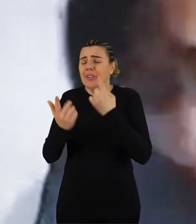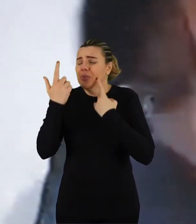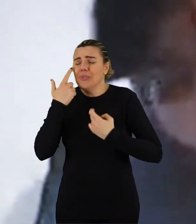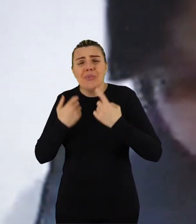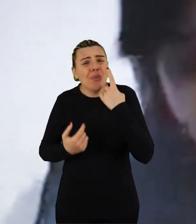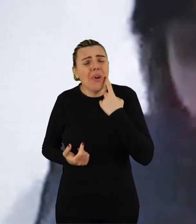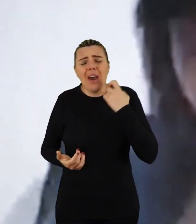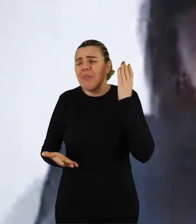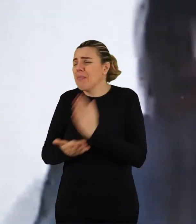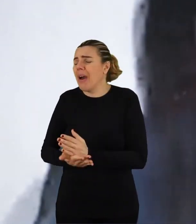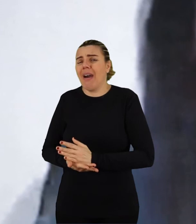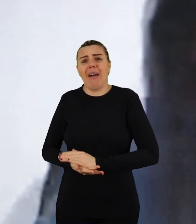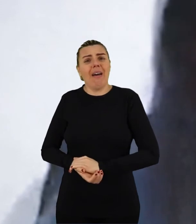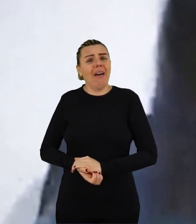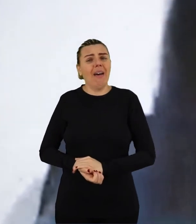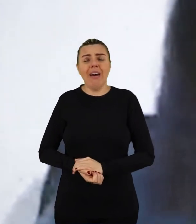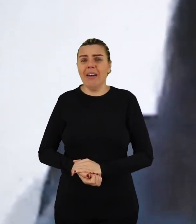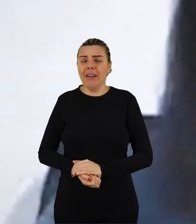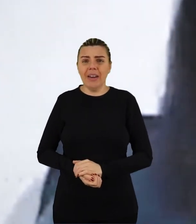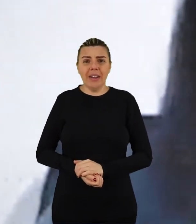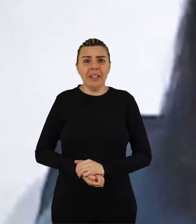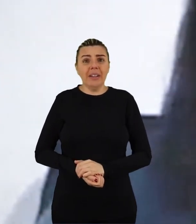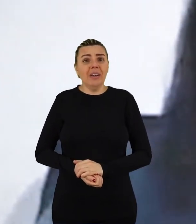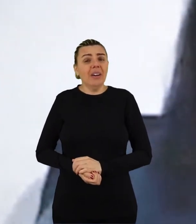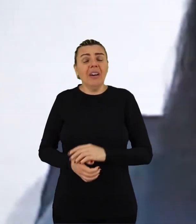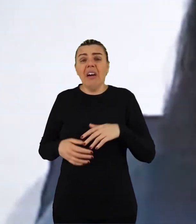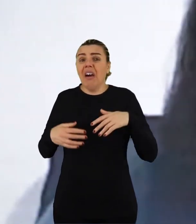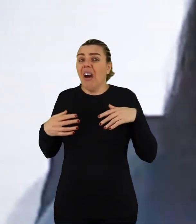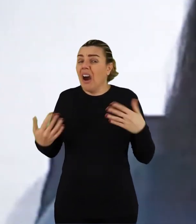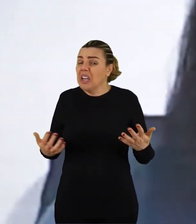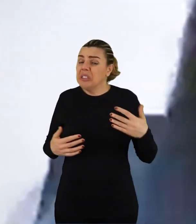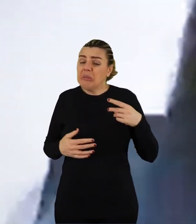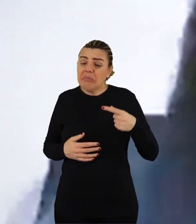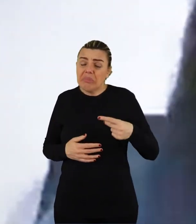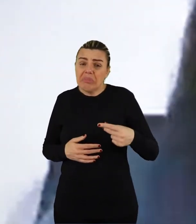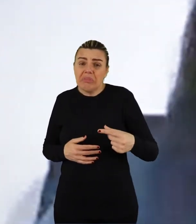aí ele... Apoie o rosto na mão esquerda. E aí ele